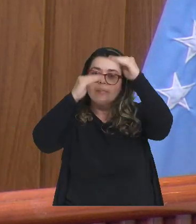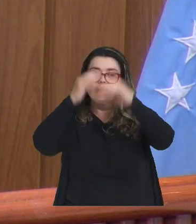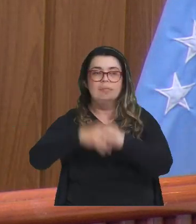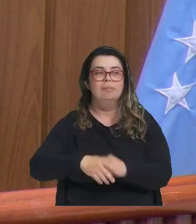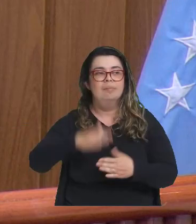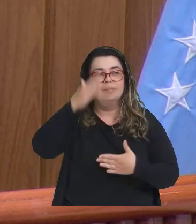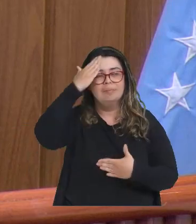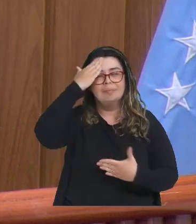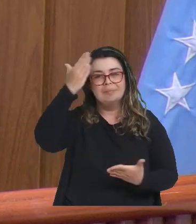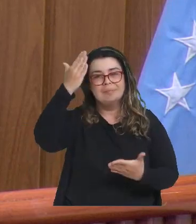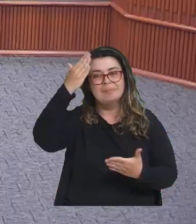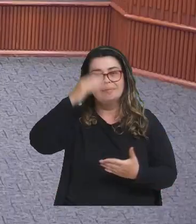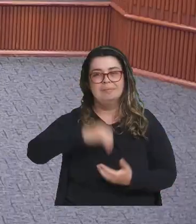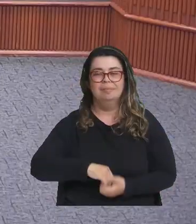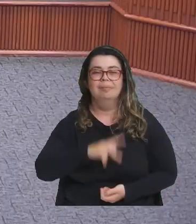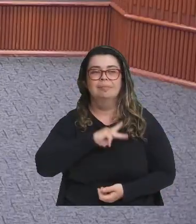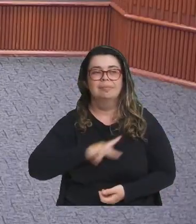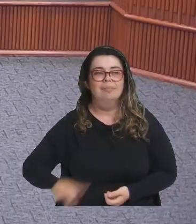só até aqui.